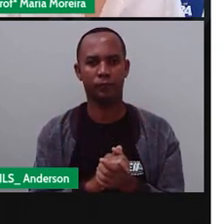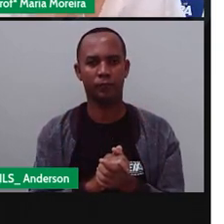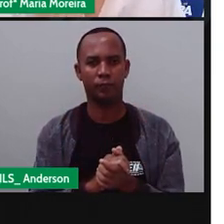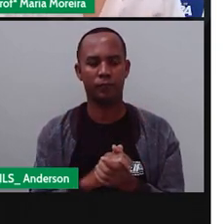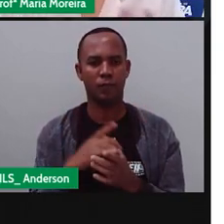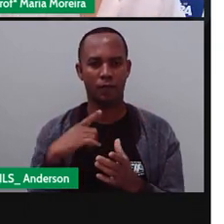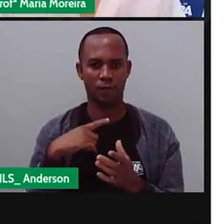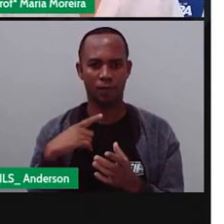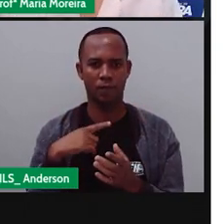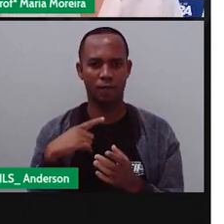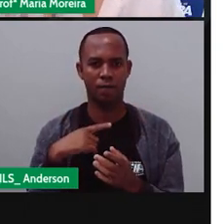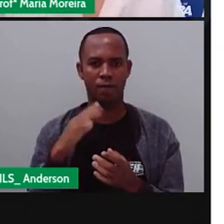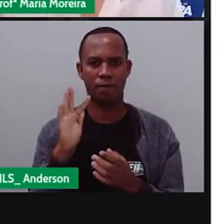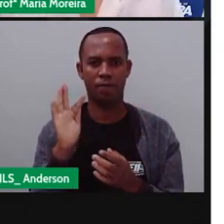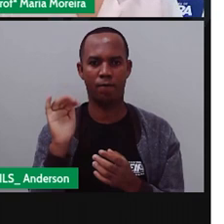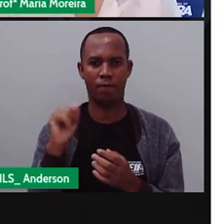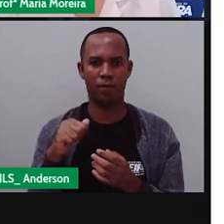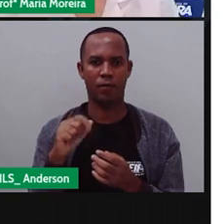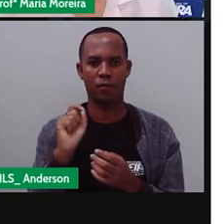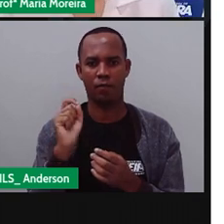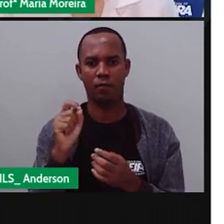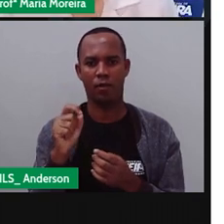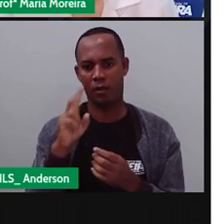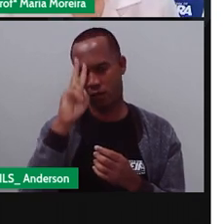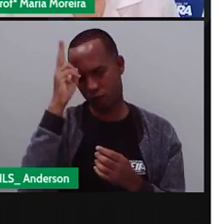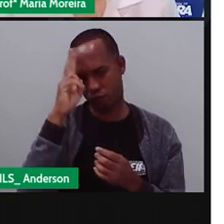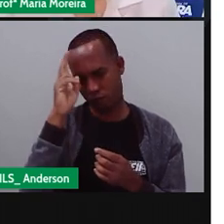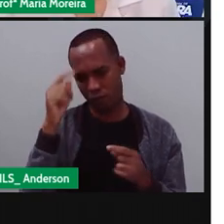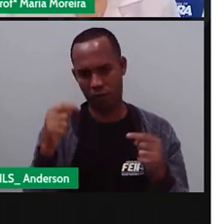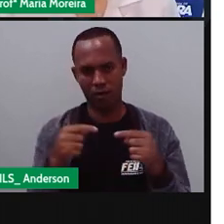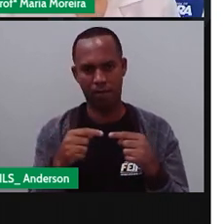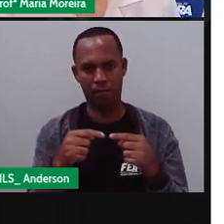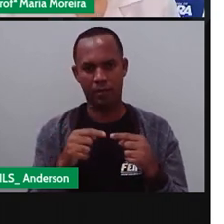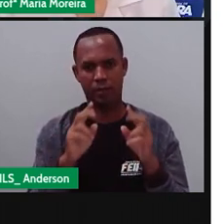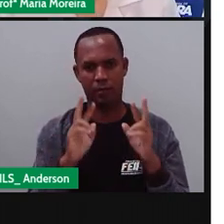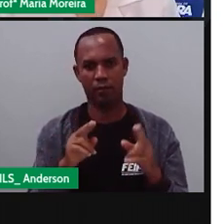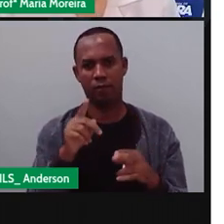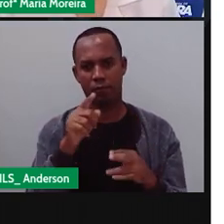trecho aí do final, né, é o finalzinho da sua história.